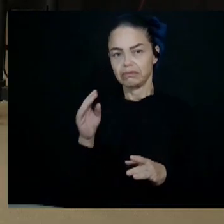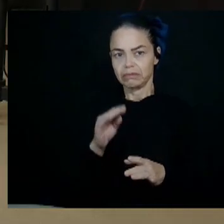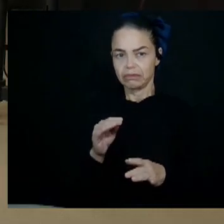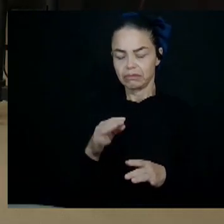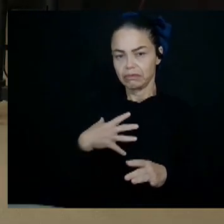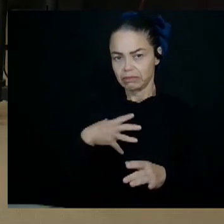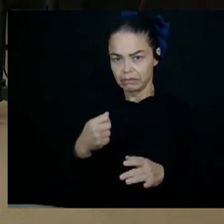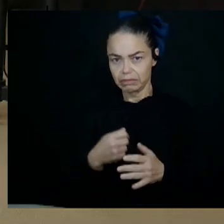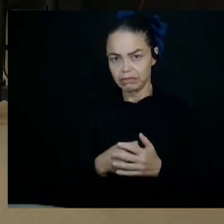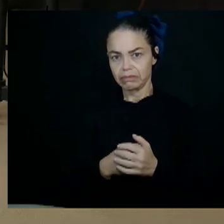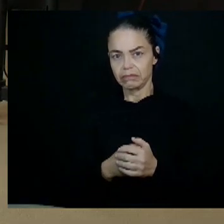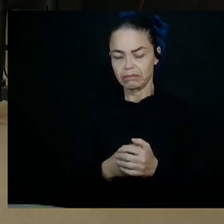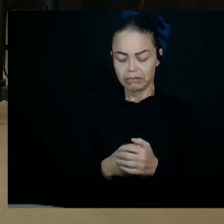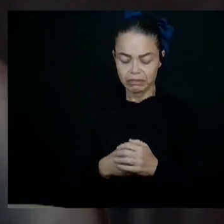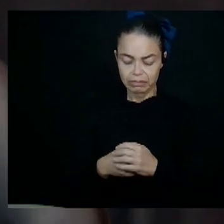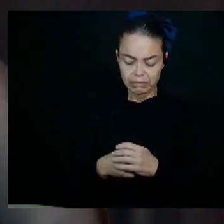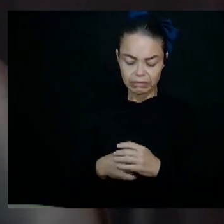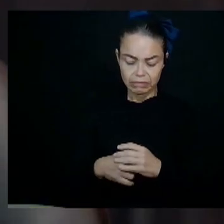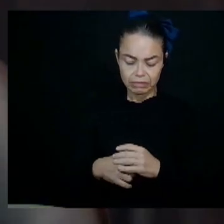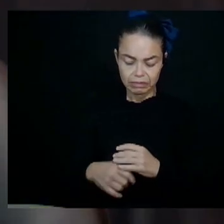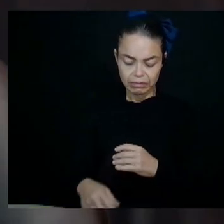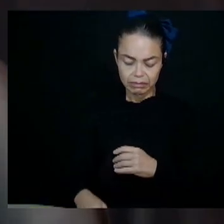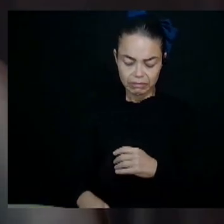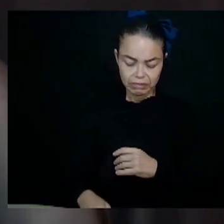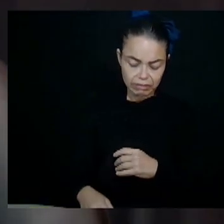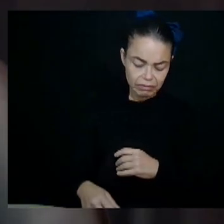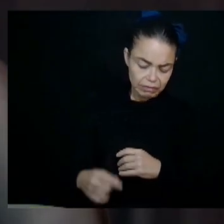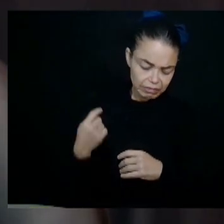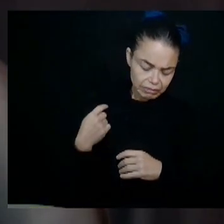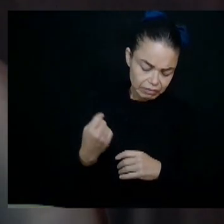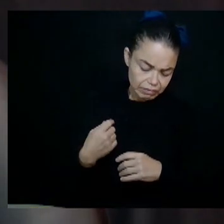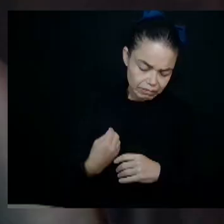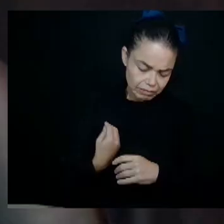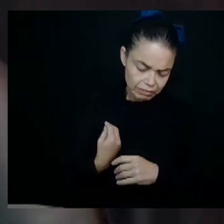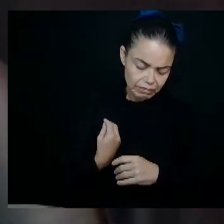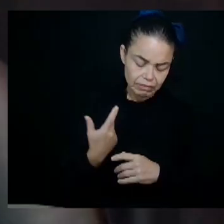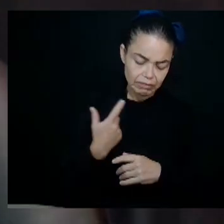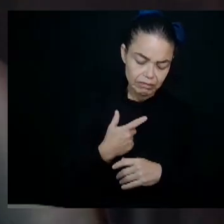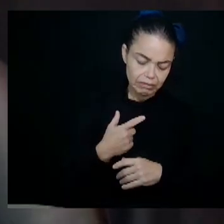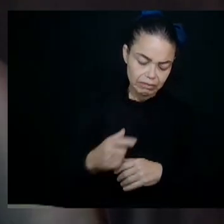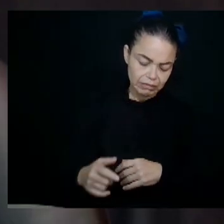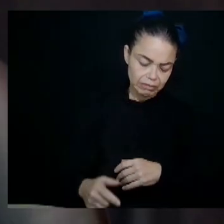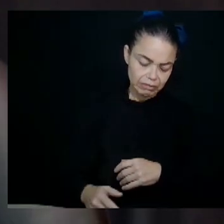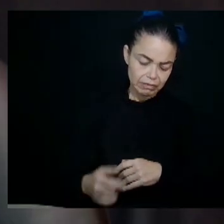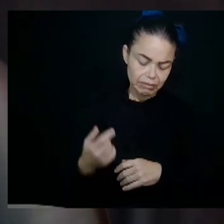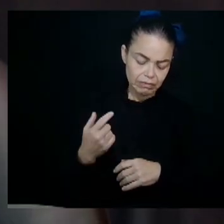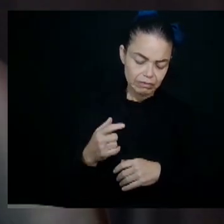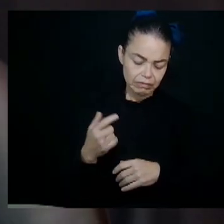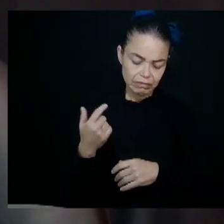do dono desse grande laticínio resolveu se tornar